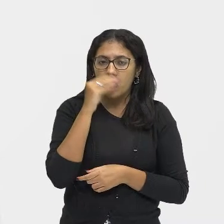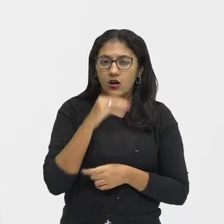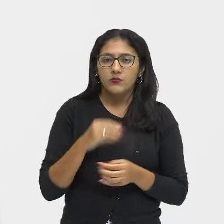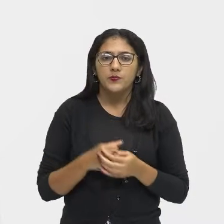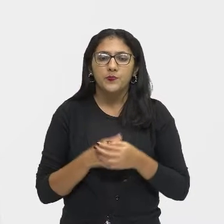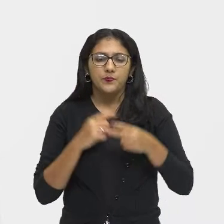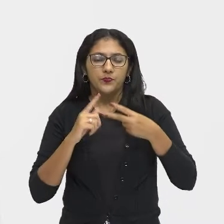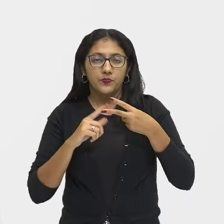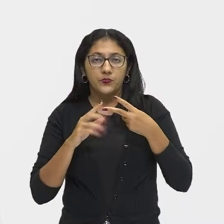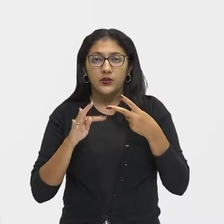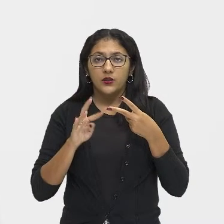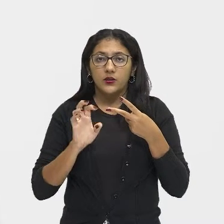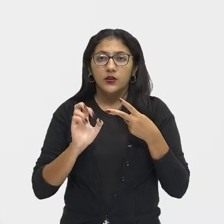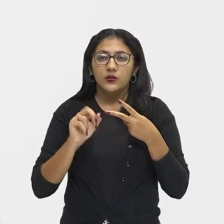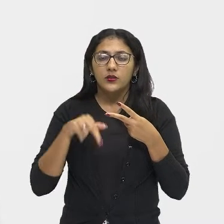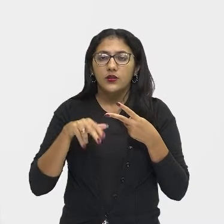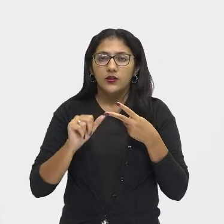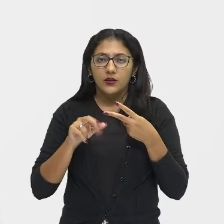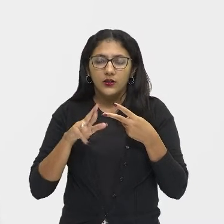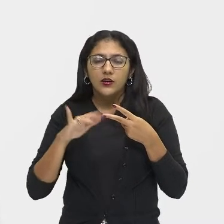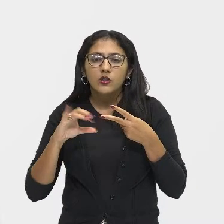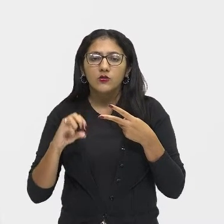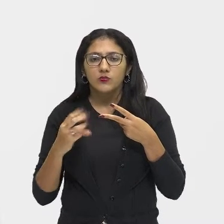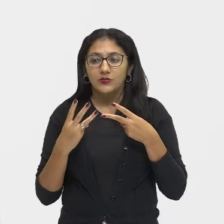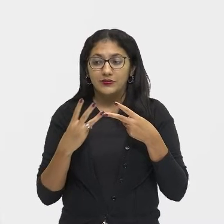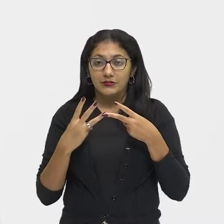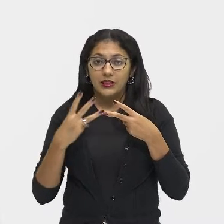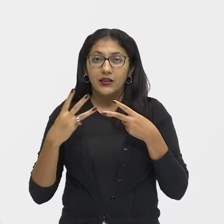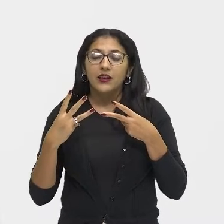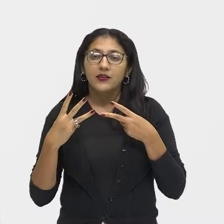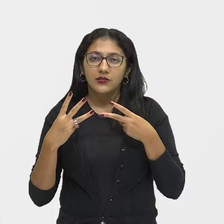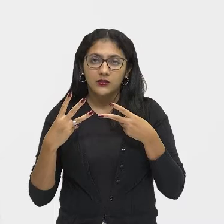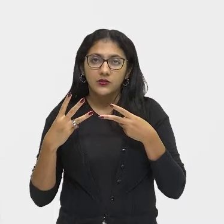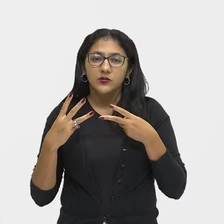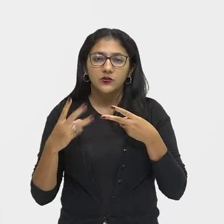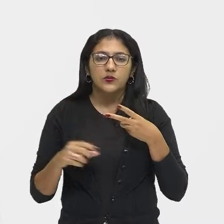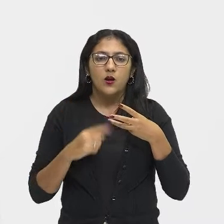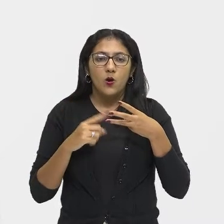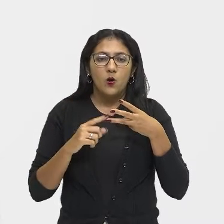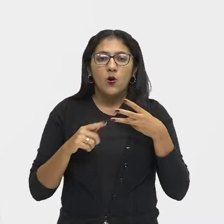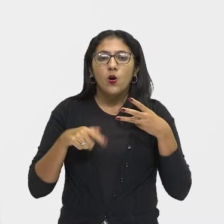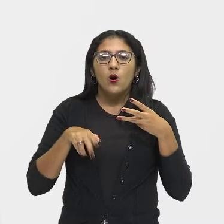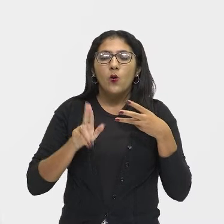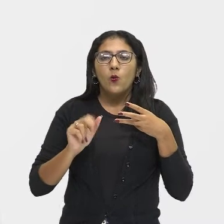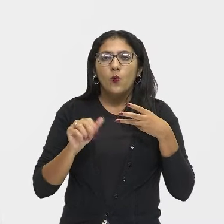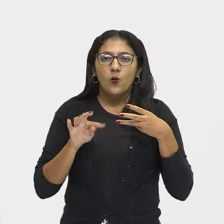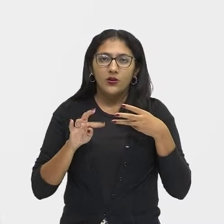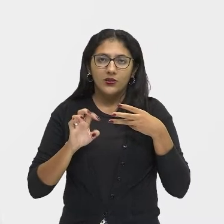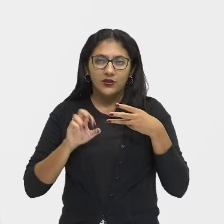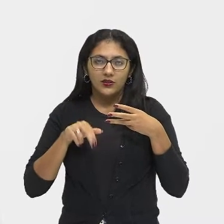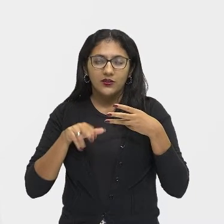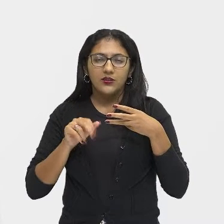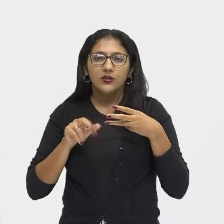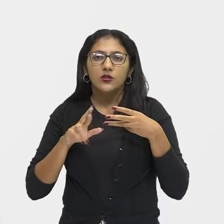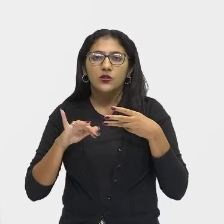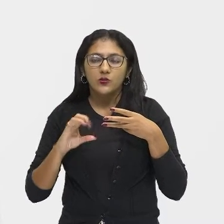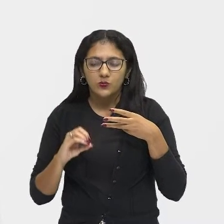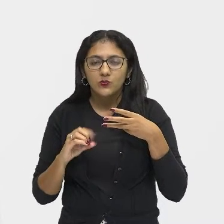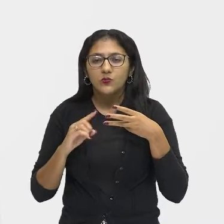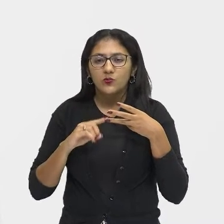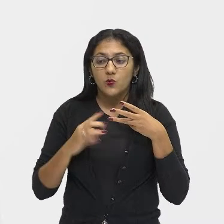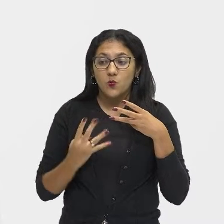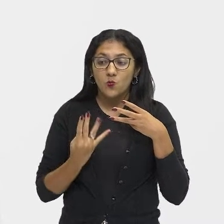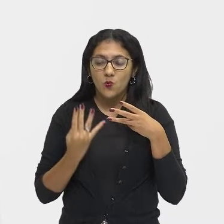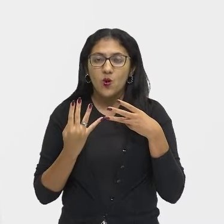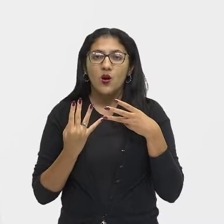três tempos, um forte e dois fracos. E o quaternário, que é composto por quatro tempos, um